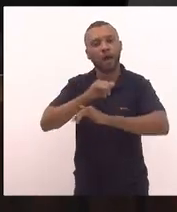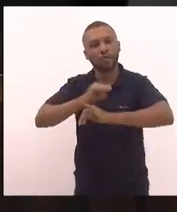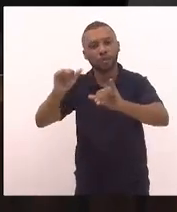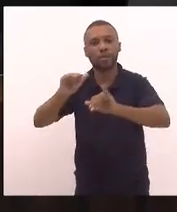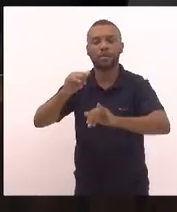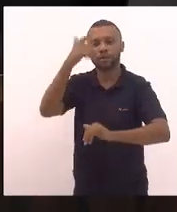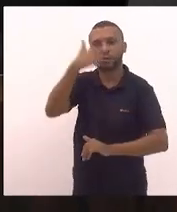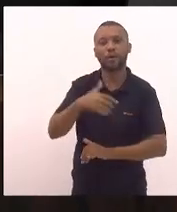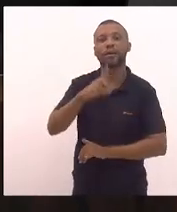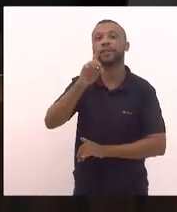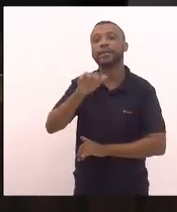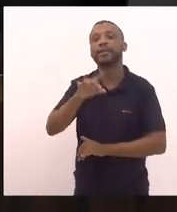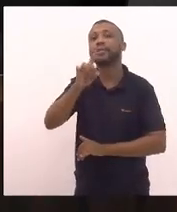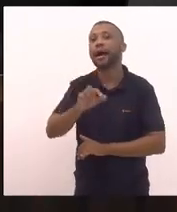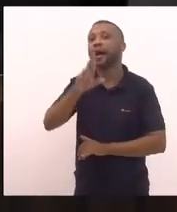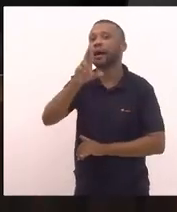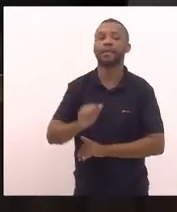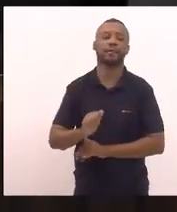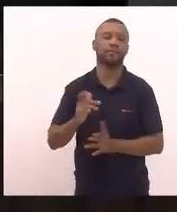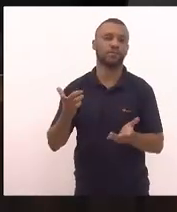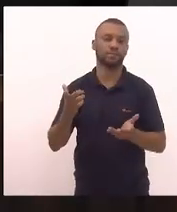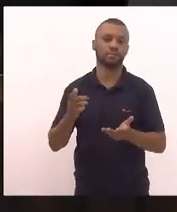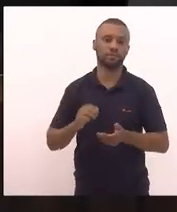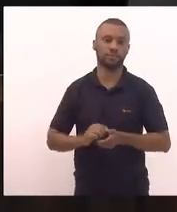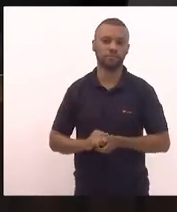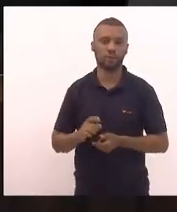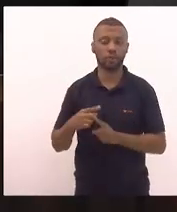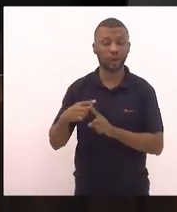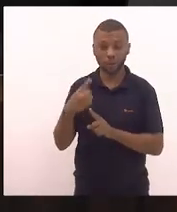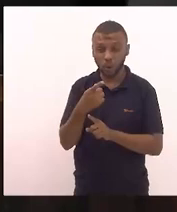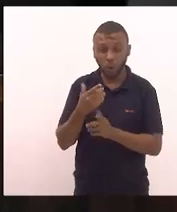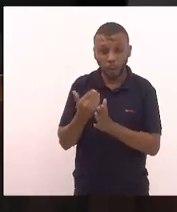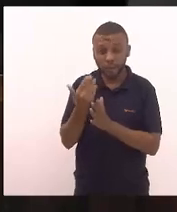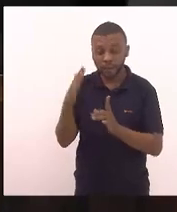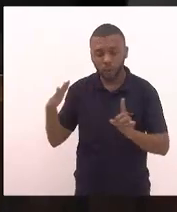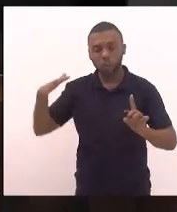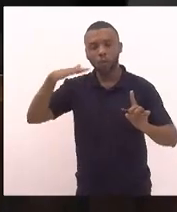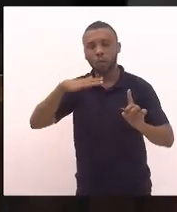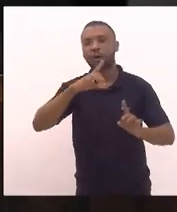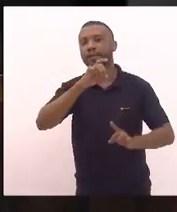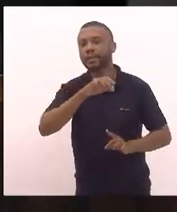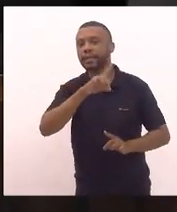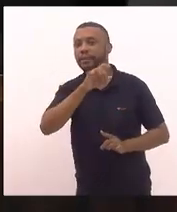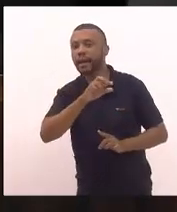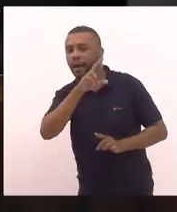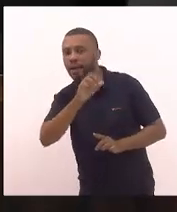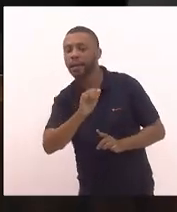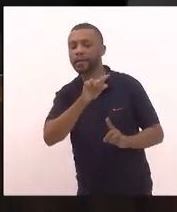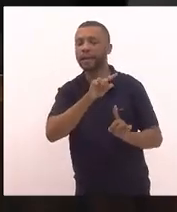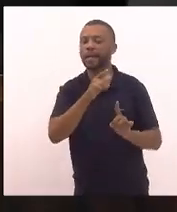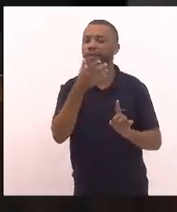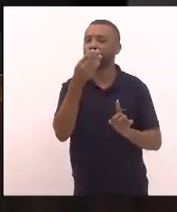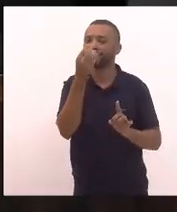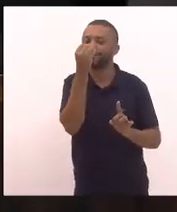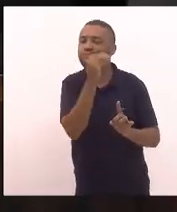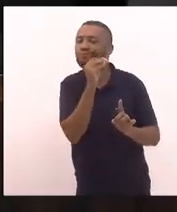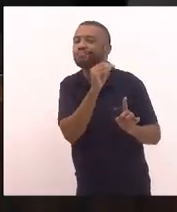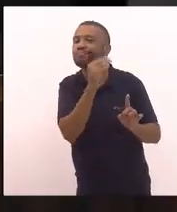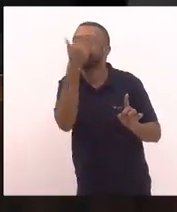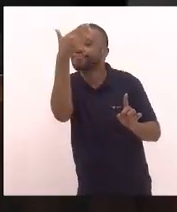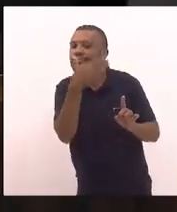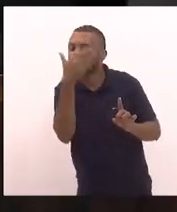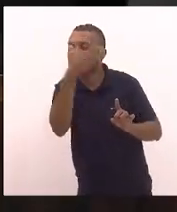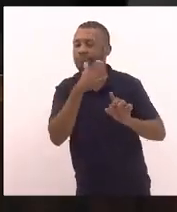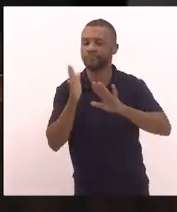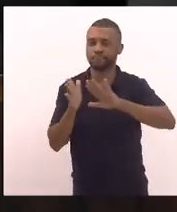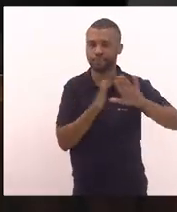são Dandaras, porque a gente começa a dar visibilidade à Dandara, que era uma invisível, né?